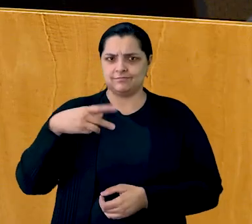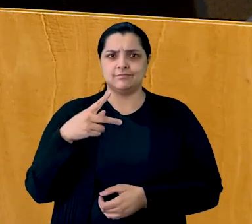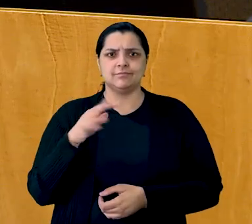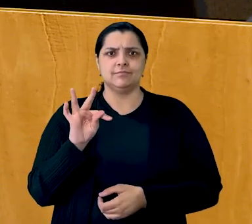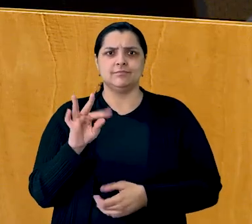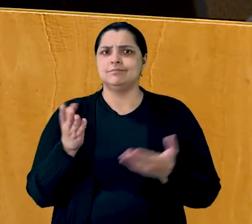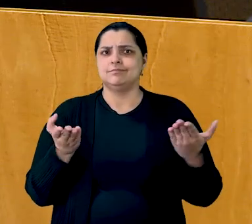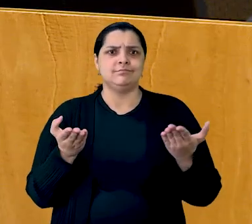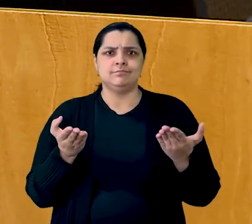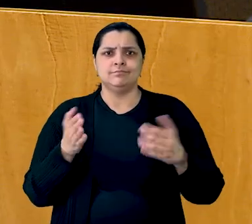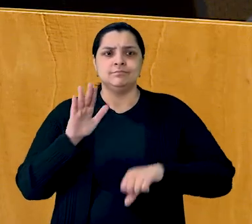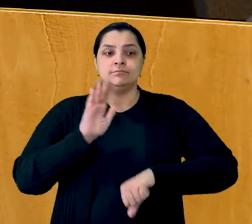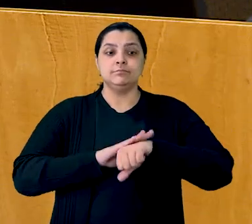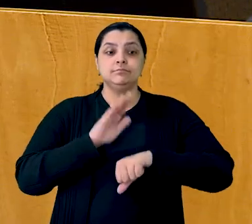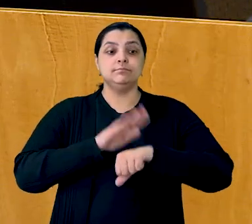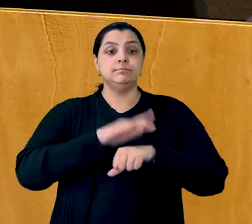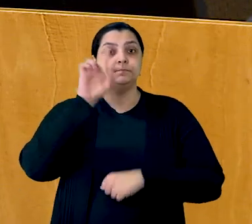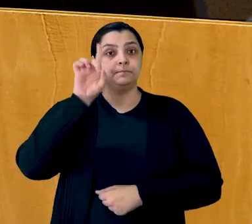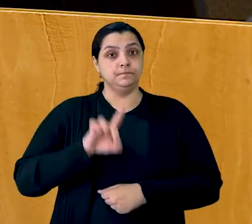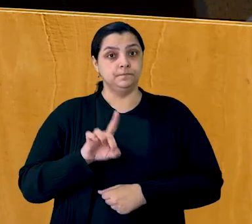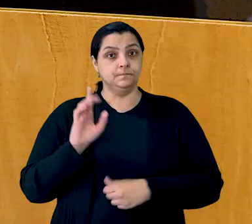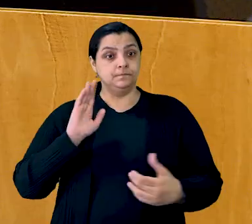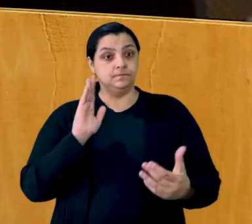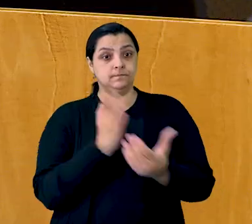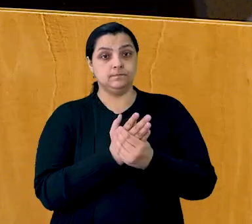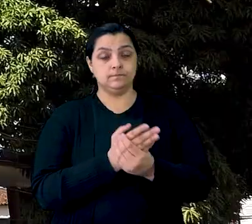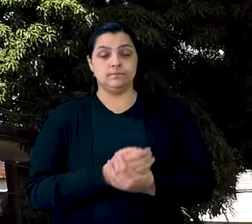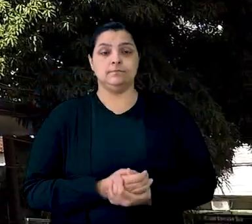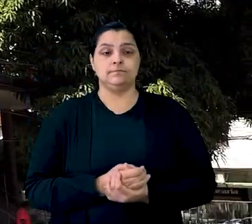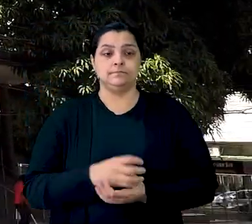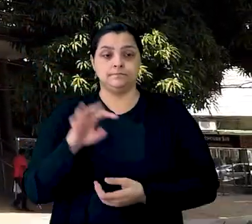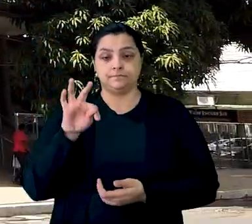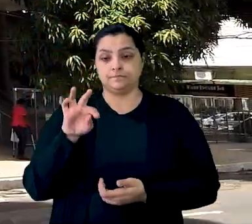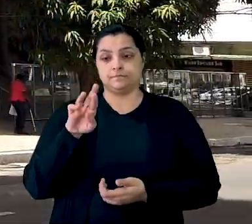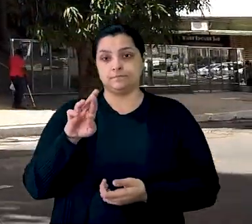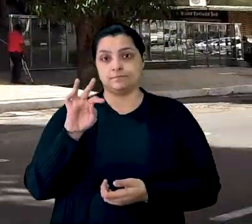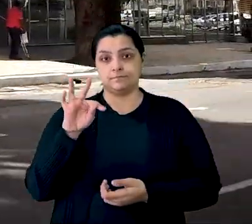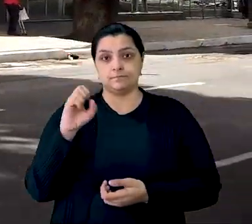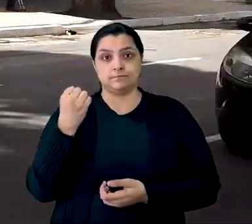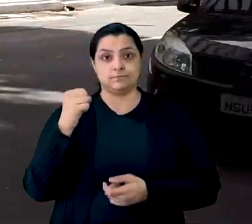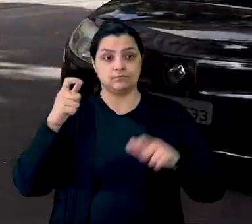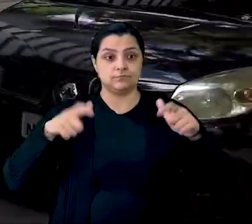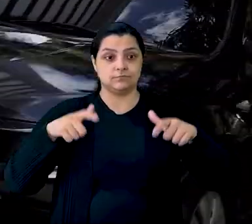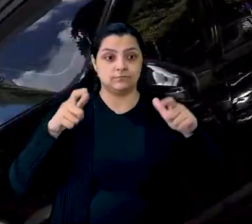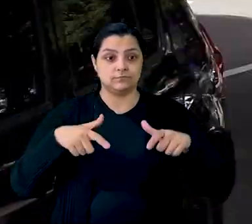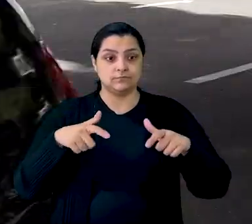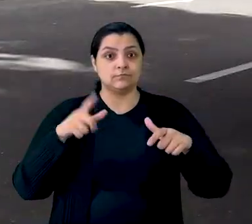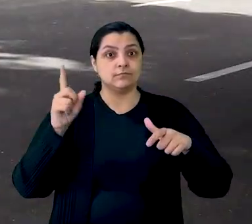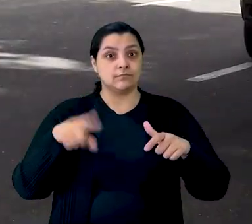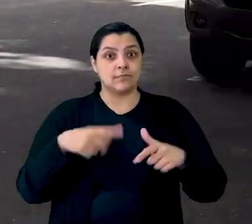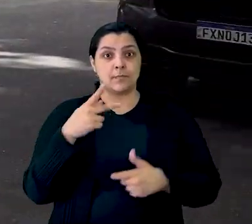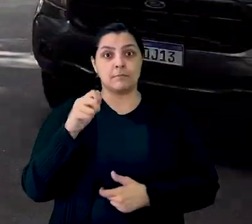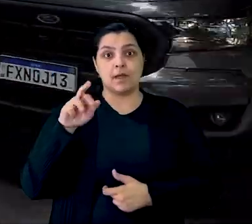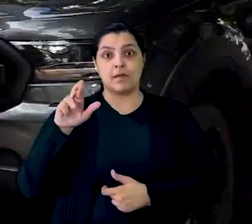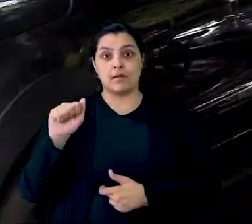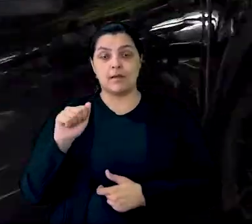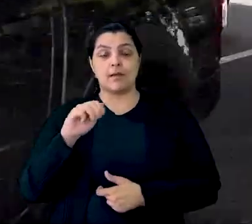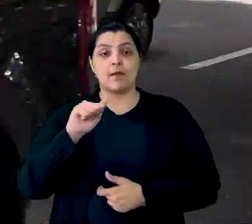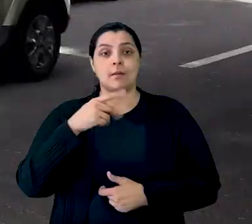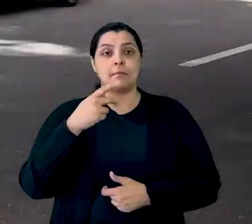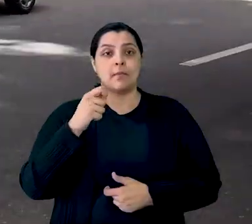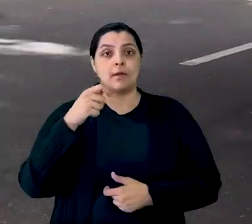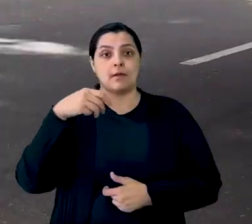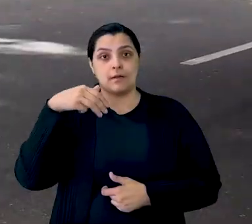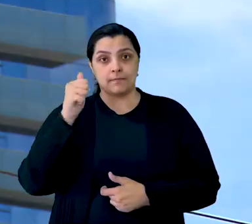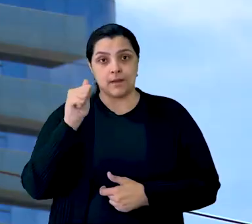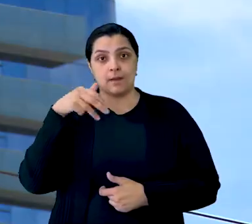Para o MPT, isso impede o exercício do direito de ação. O Tribunal Regional do Trabalho da 8ª Região, que abrange o Pará